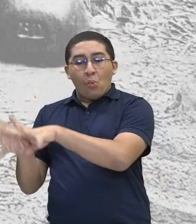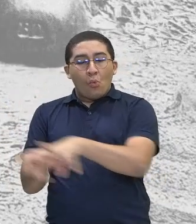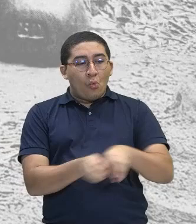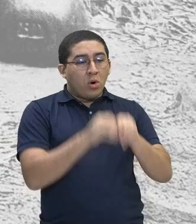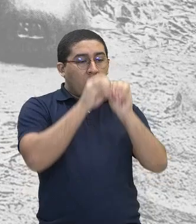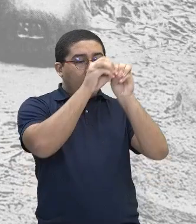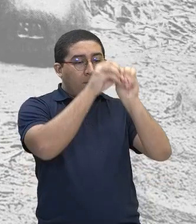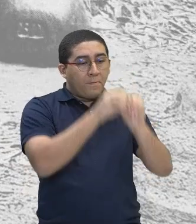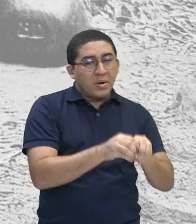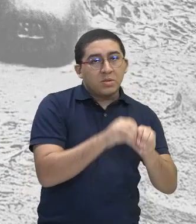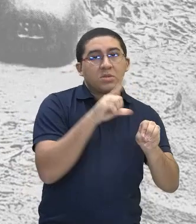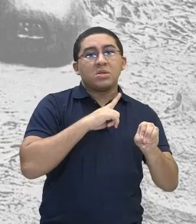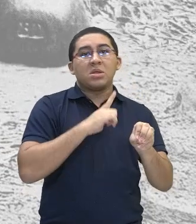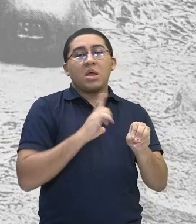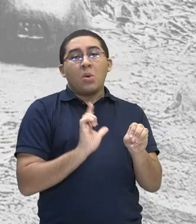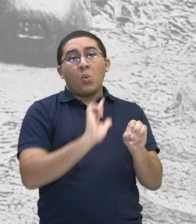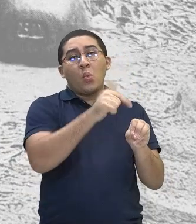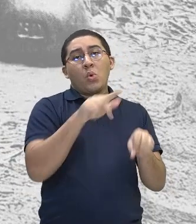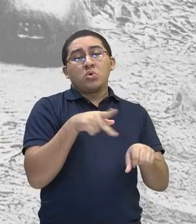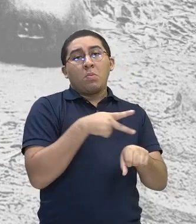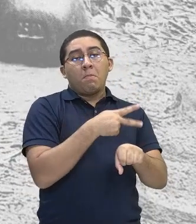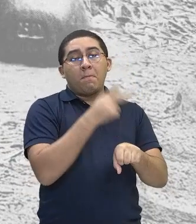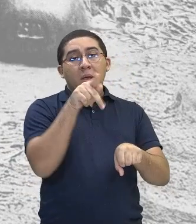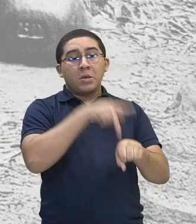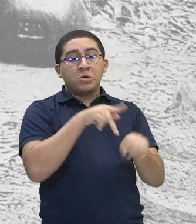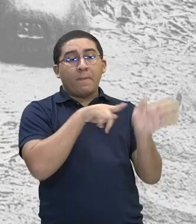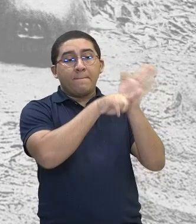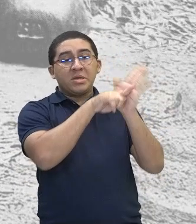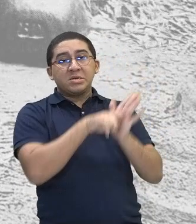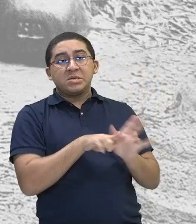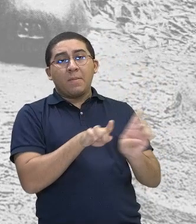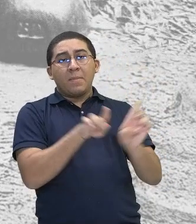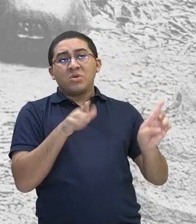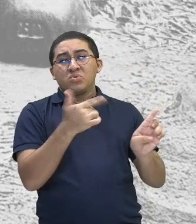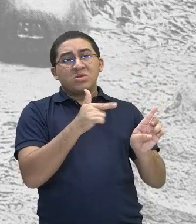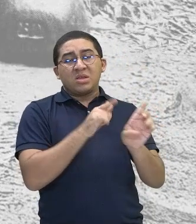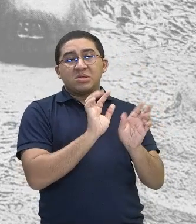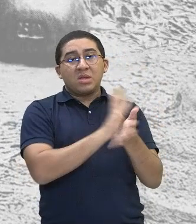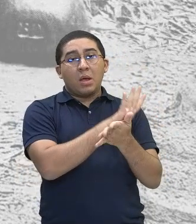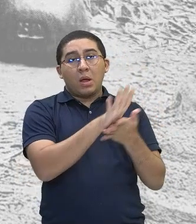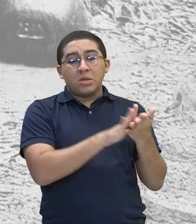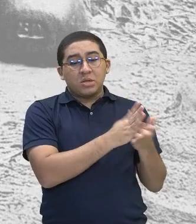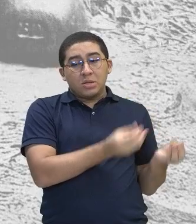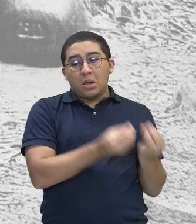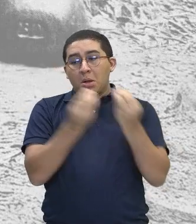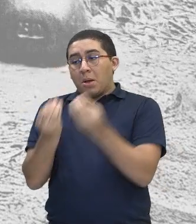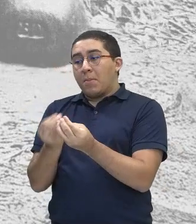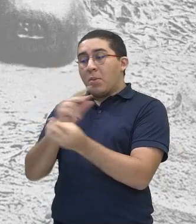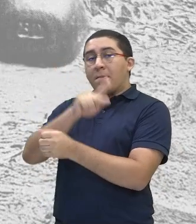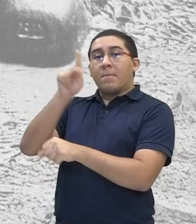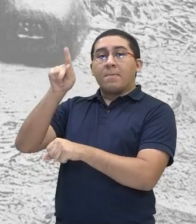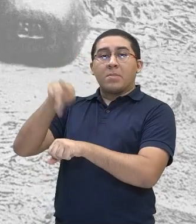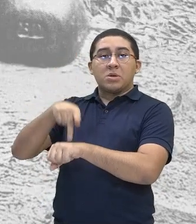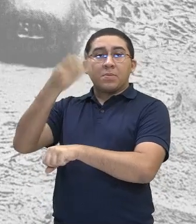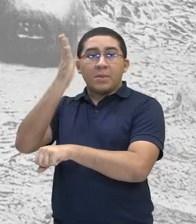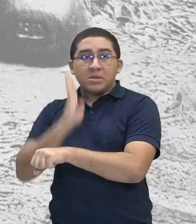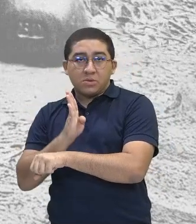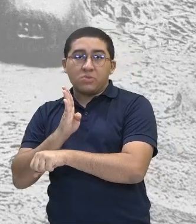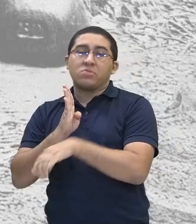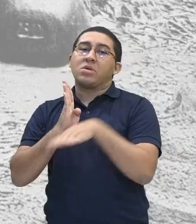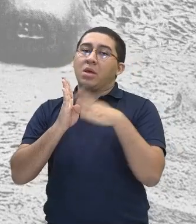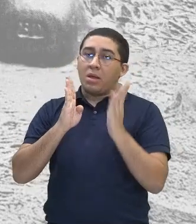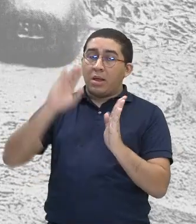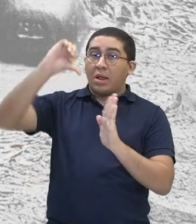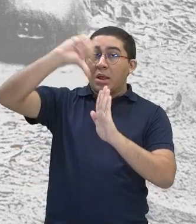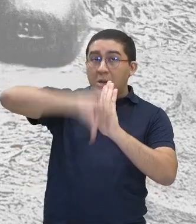do país, sem trazer nenhum ganho ou benefício para o país de origem, aí se configura biopirataria. E um